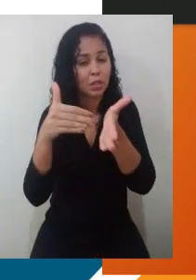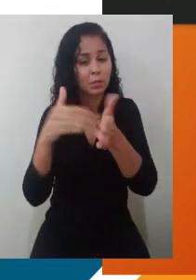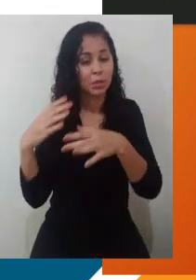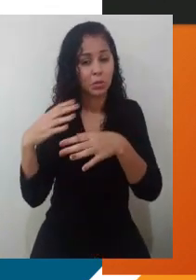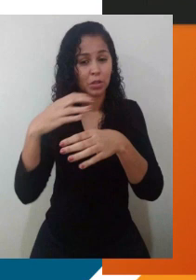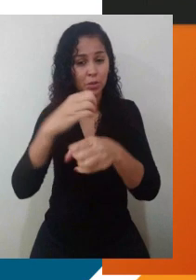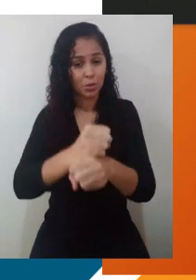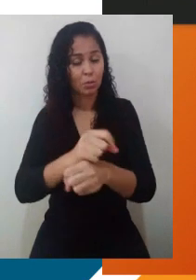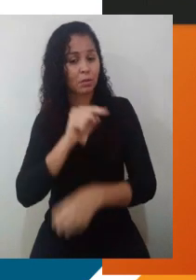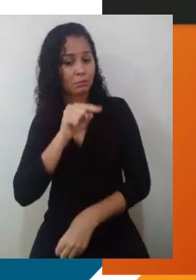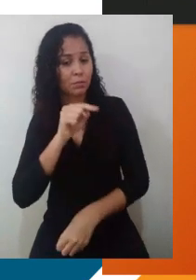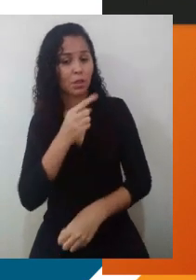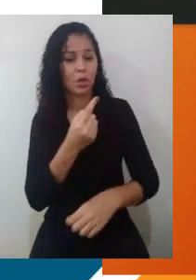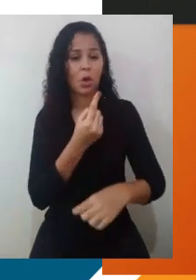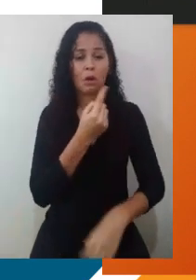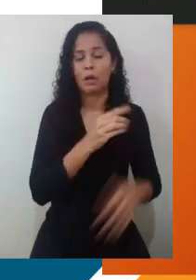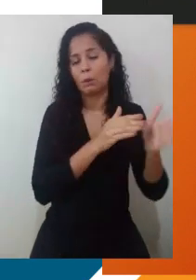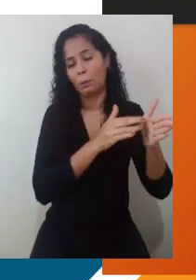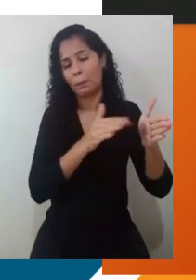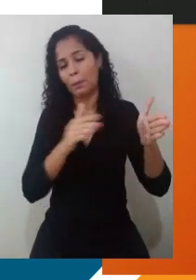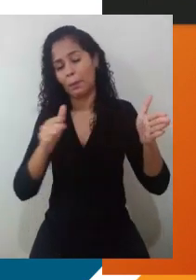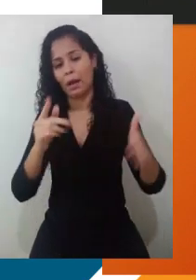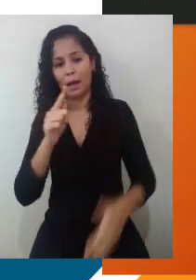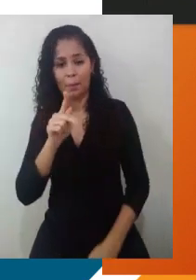apresentada aí, 1 mais meio, mais 1/4, mais 1/8, mais